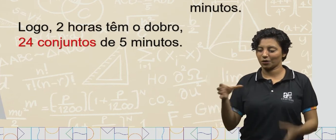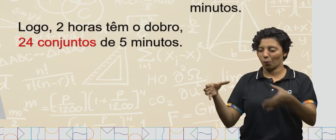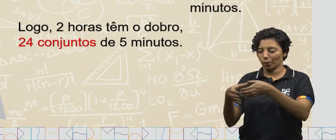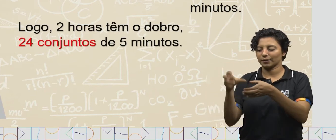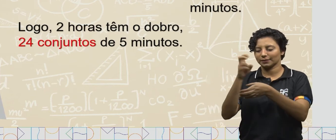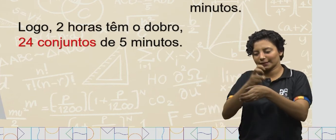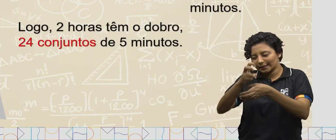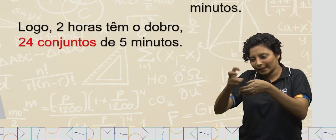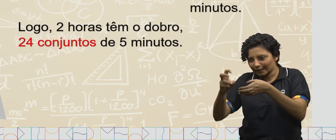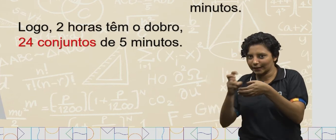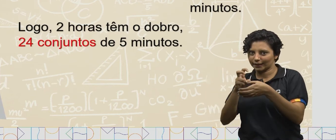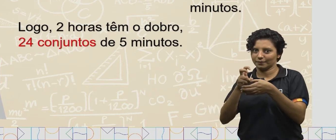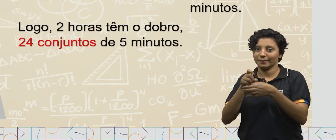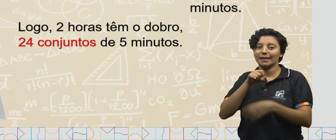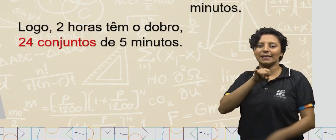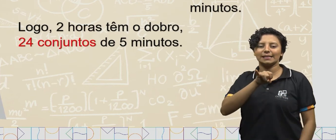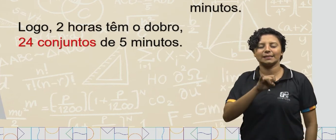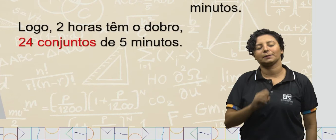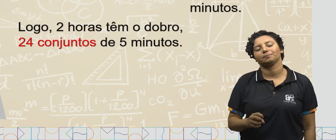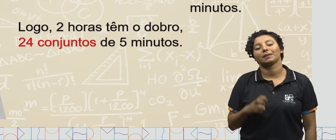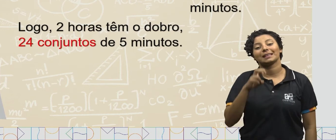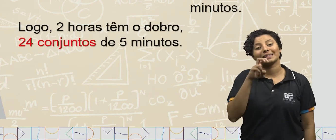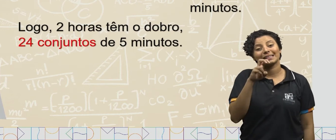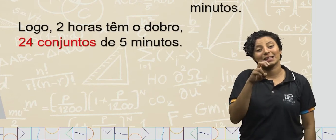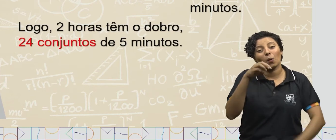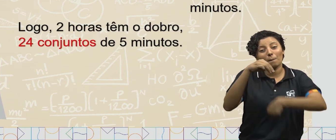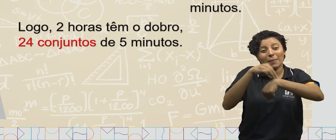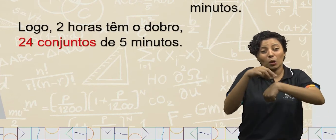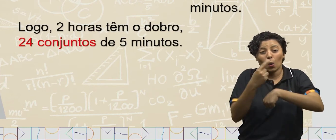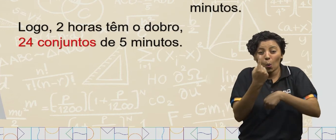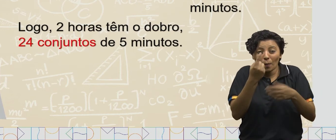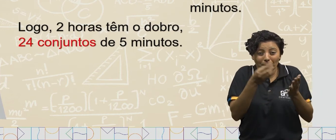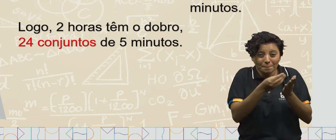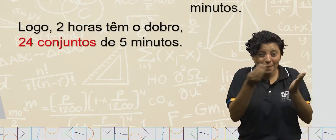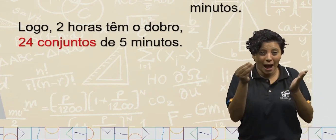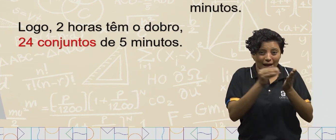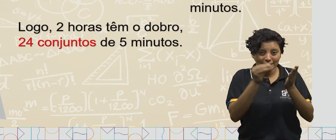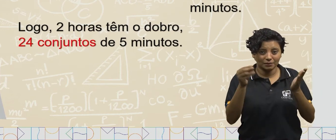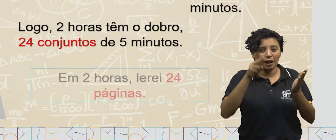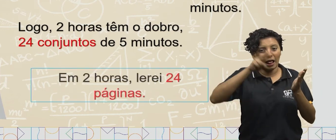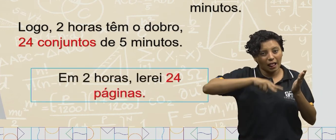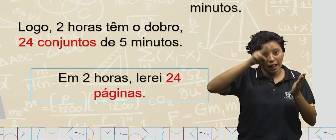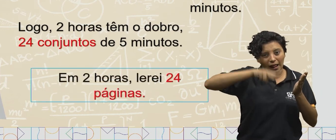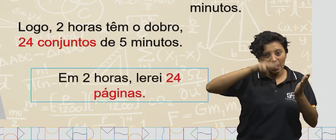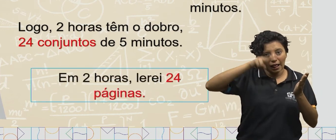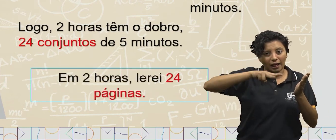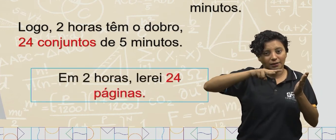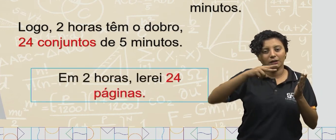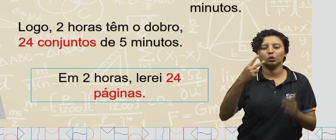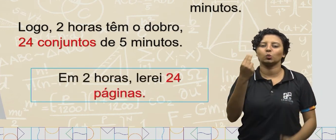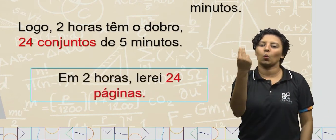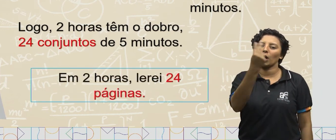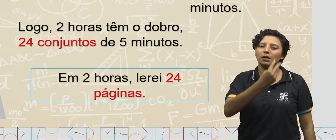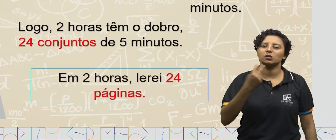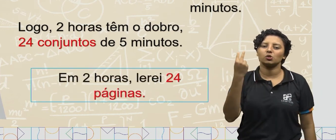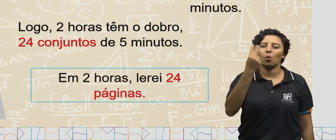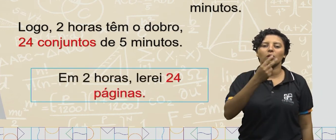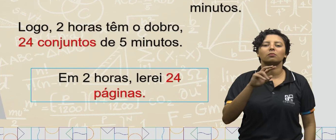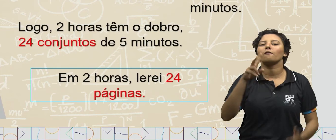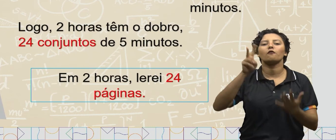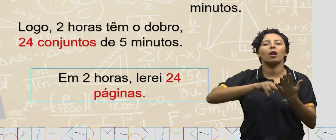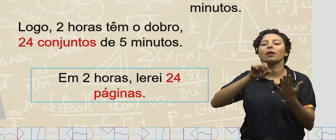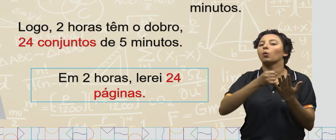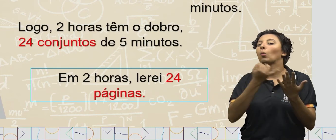minutos. Se eu levo 5 minutos para ler uma única página, em 2 horas eu